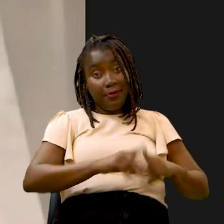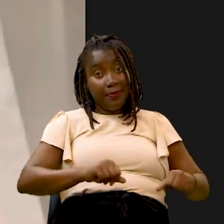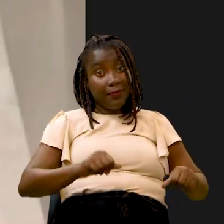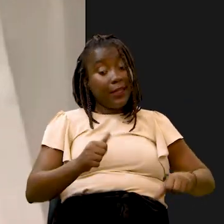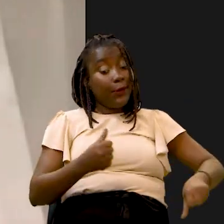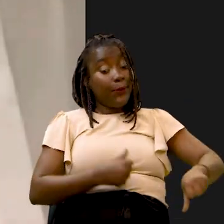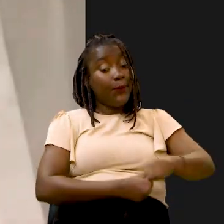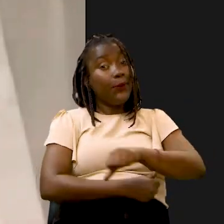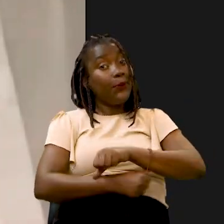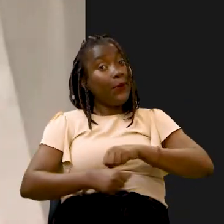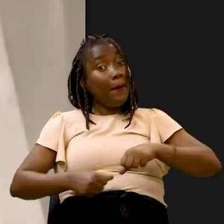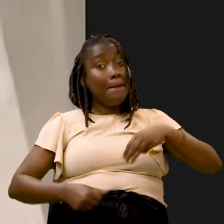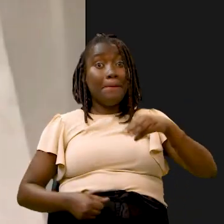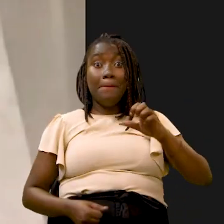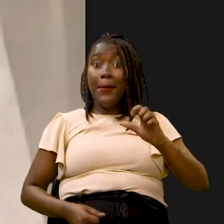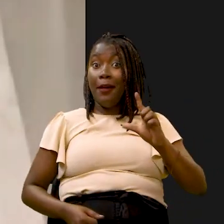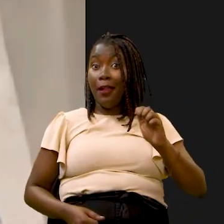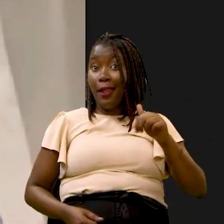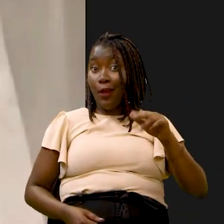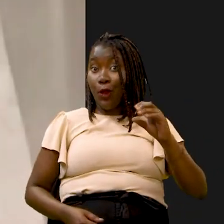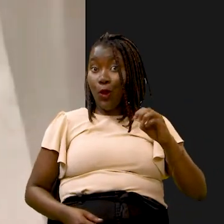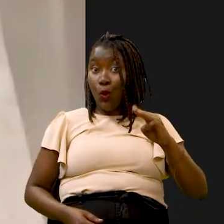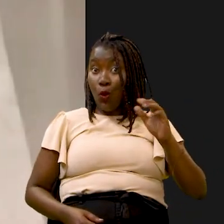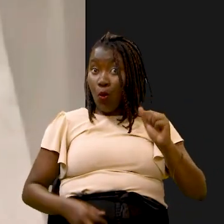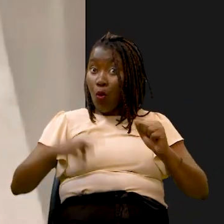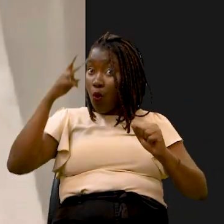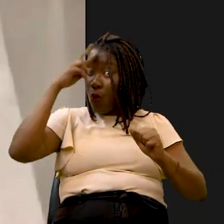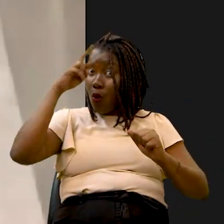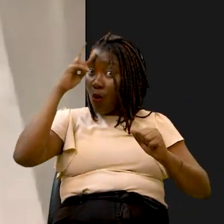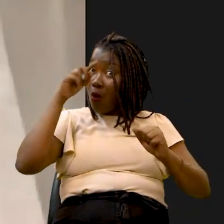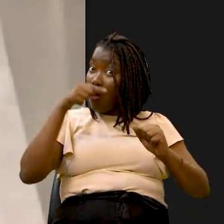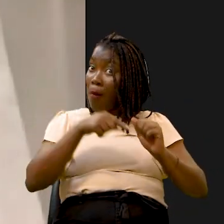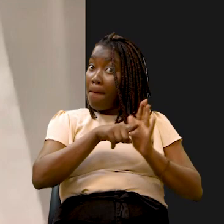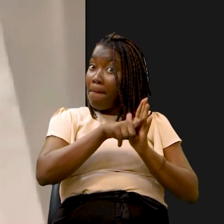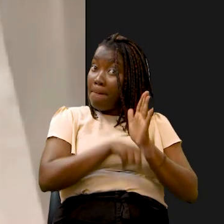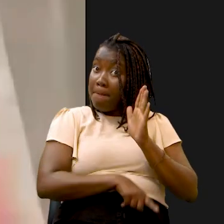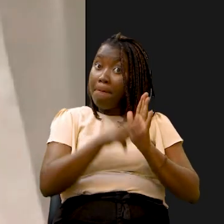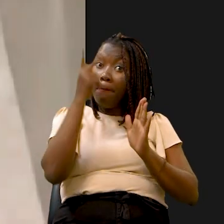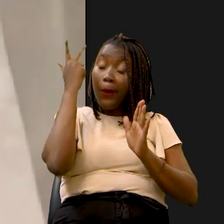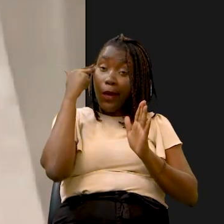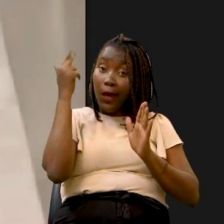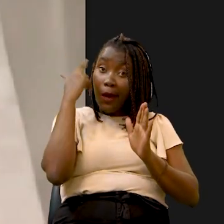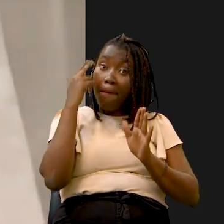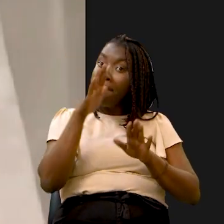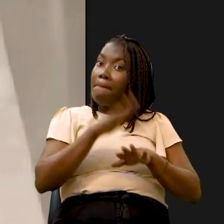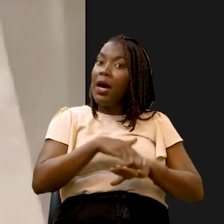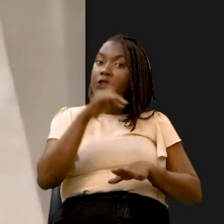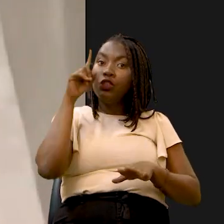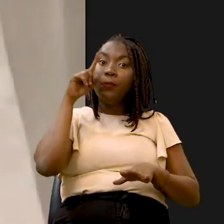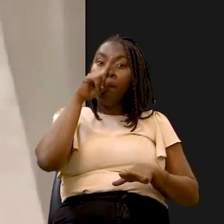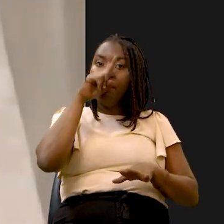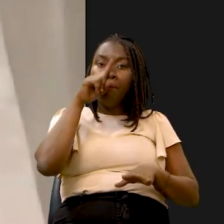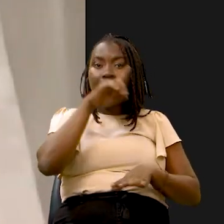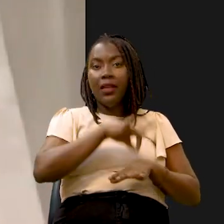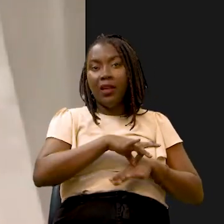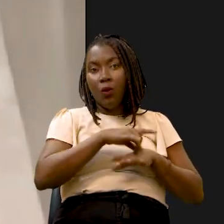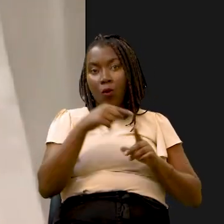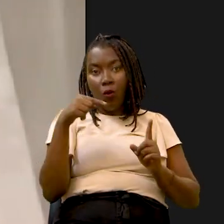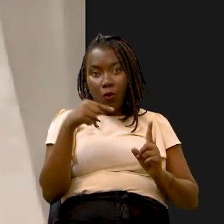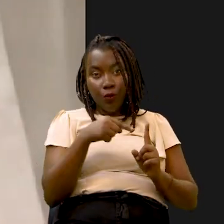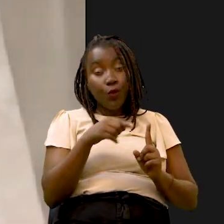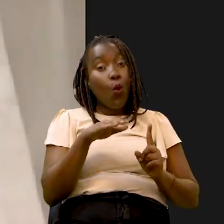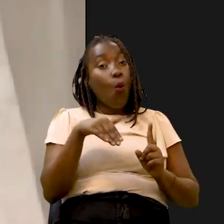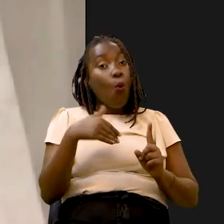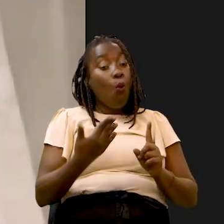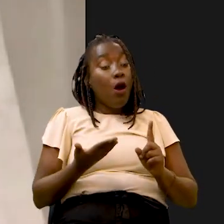ficar curado. No caso do melanoma, lembrando que é o tumor menos comum, mas o mais perigoso da pele,